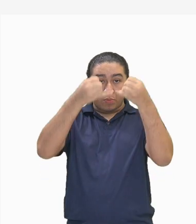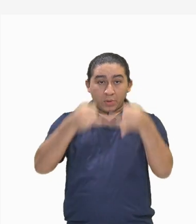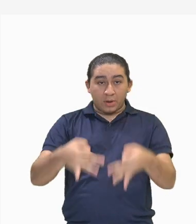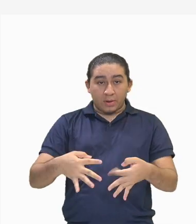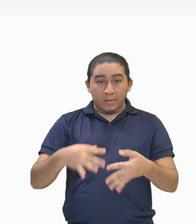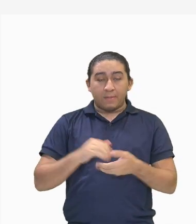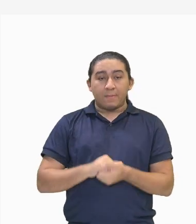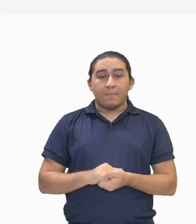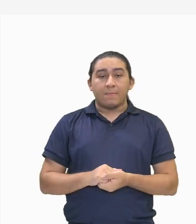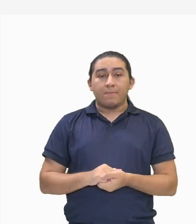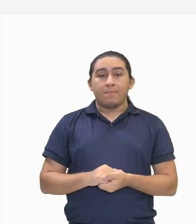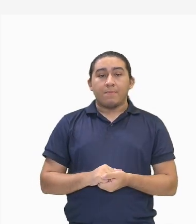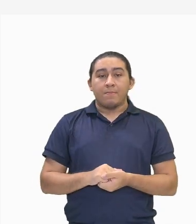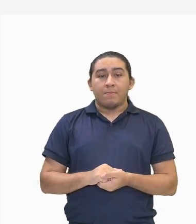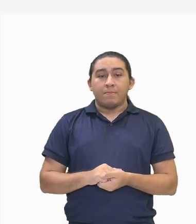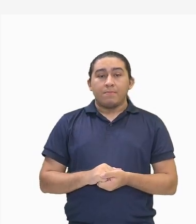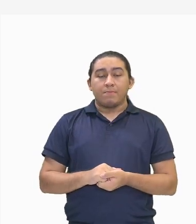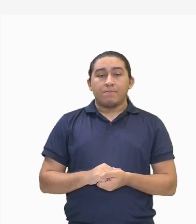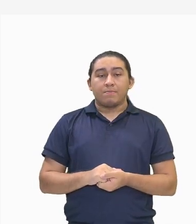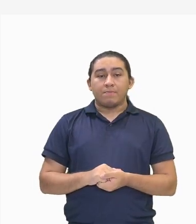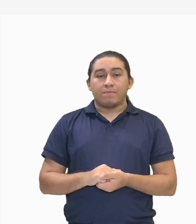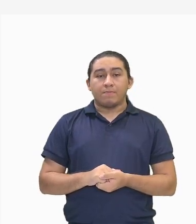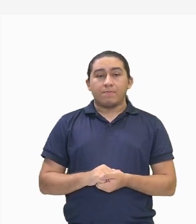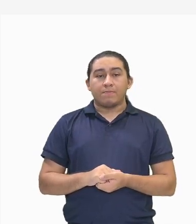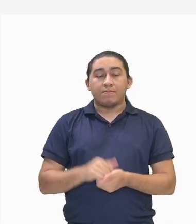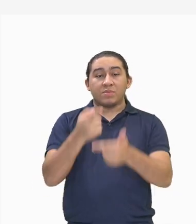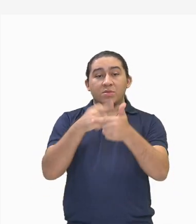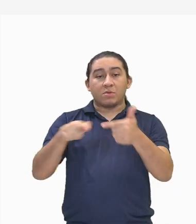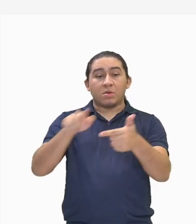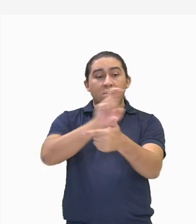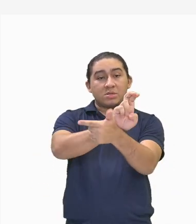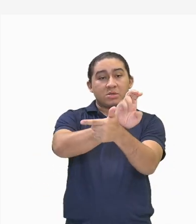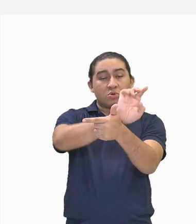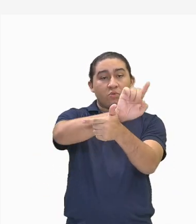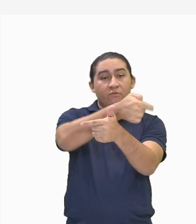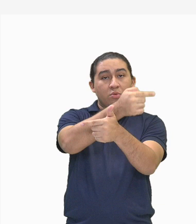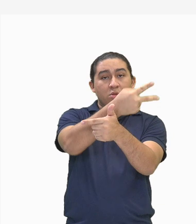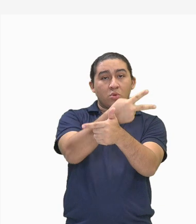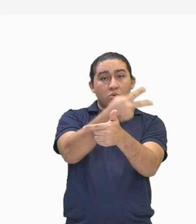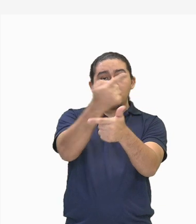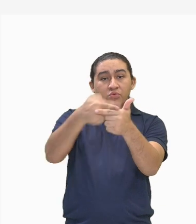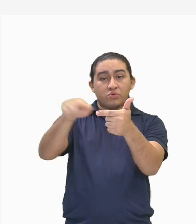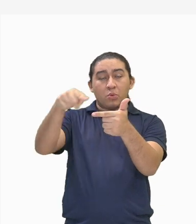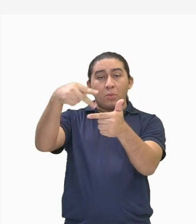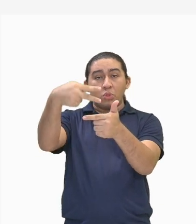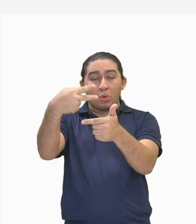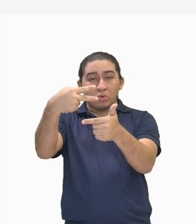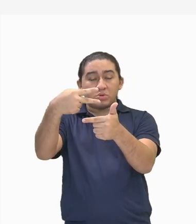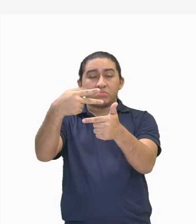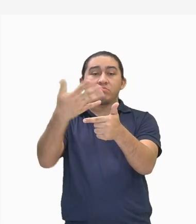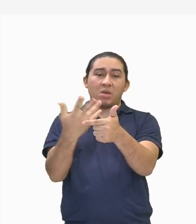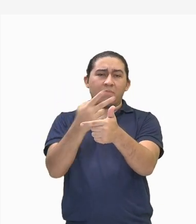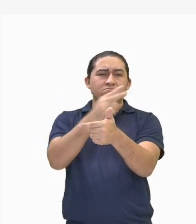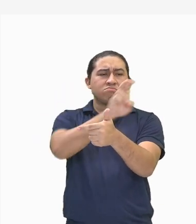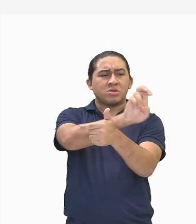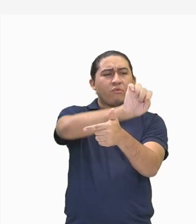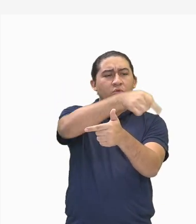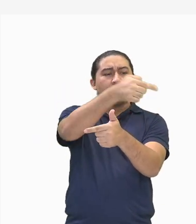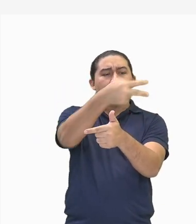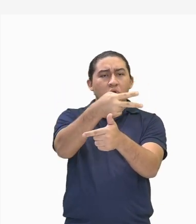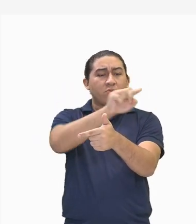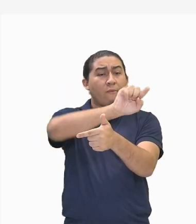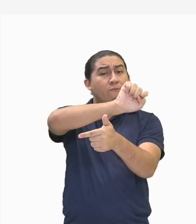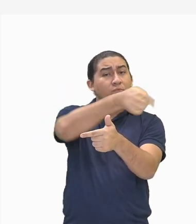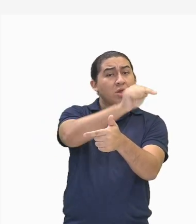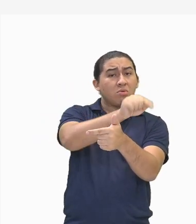Olha aí na nossa cartela. Dividindo 5,2 por 2. Vamos eliminar essa vírgula aí. O que a gente faz?